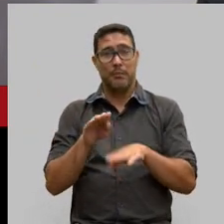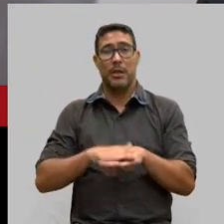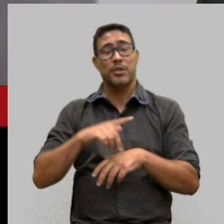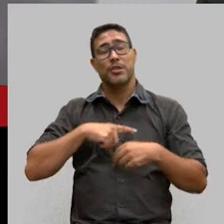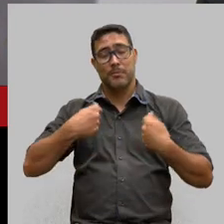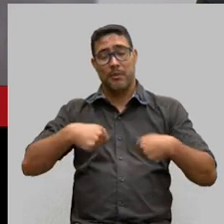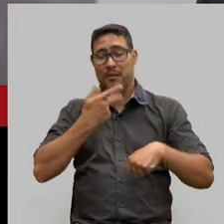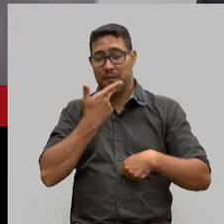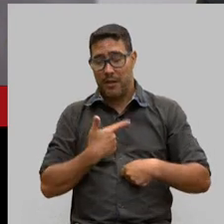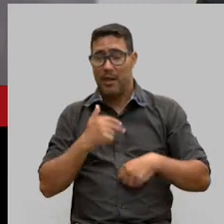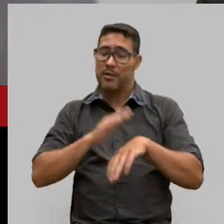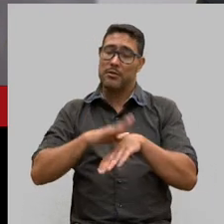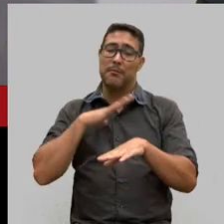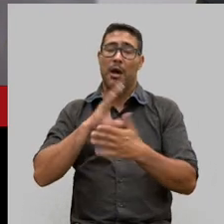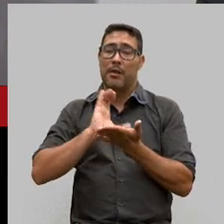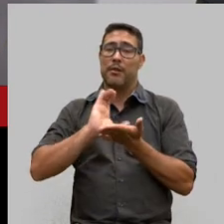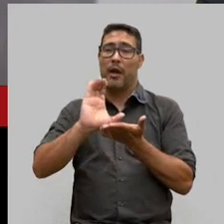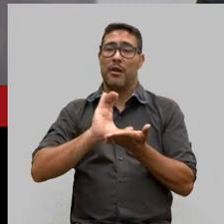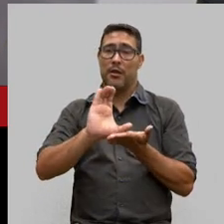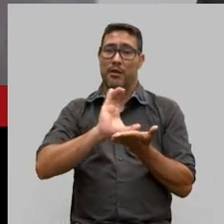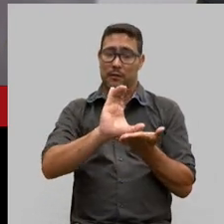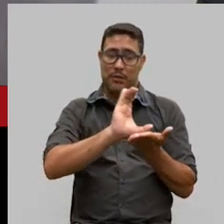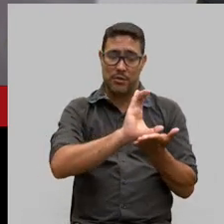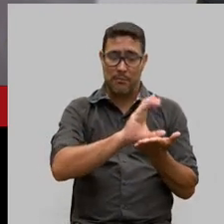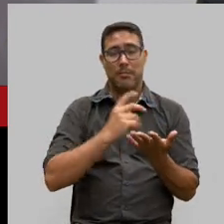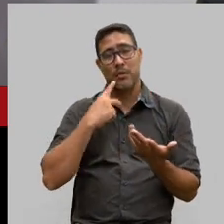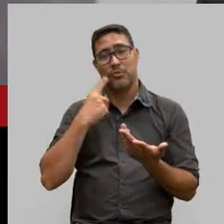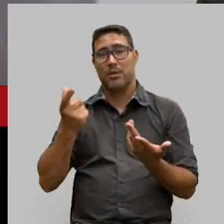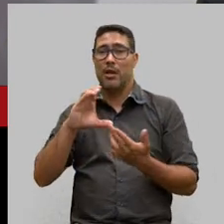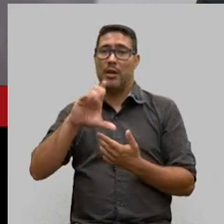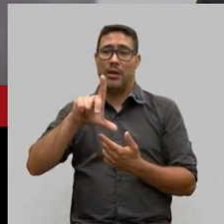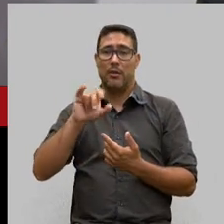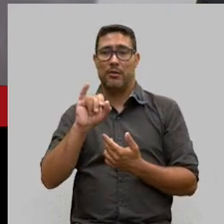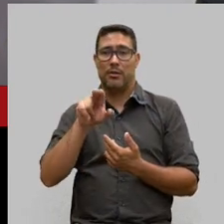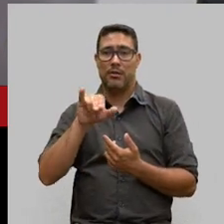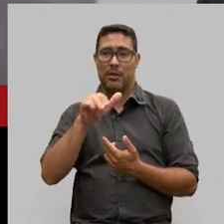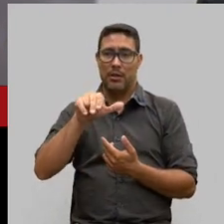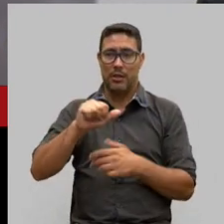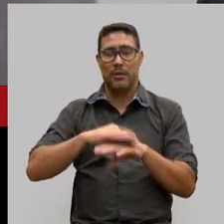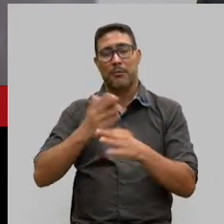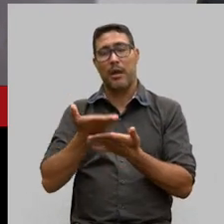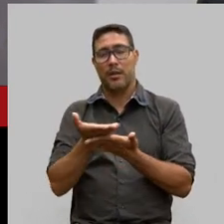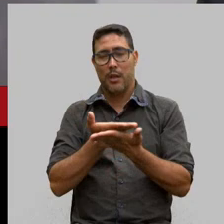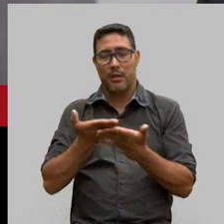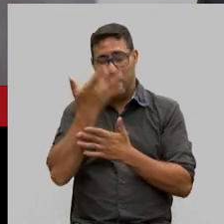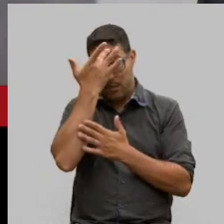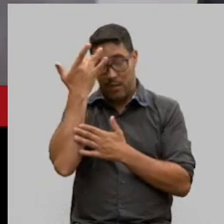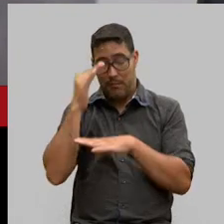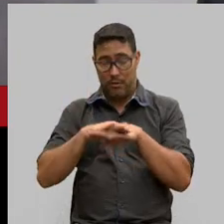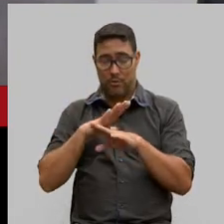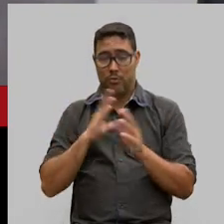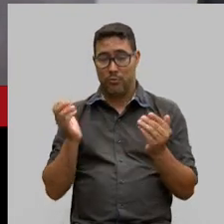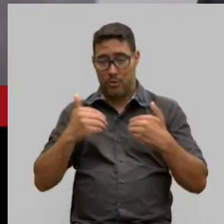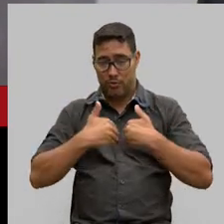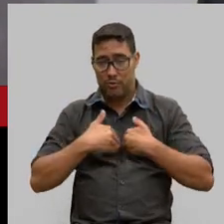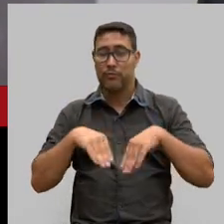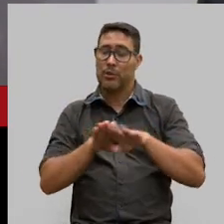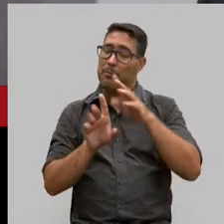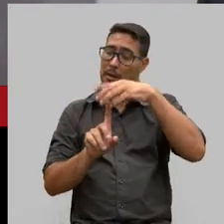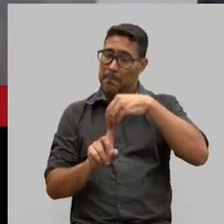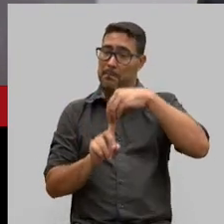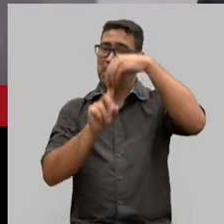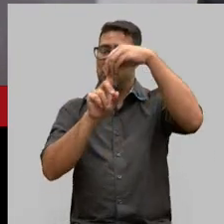investimento paraas políticas para atender as pessoas com autismo priorizar as pessoas no